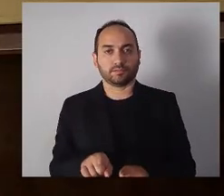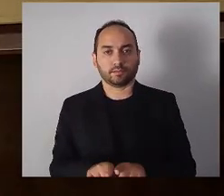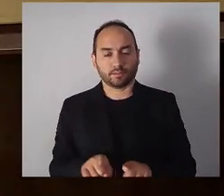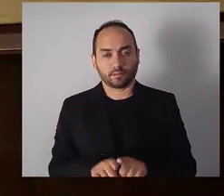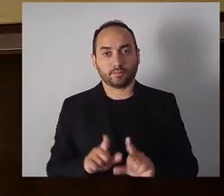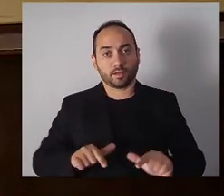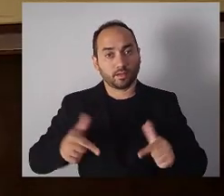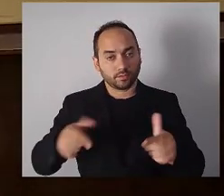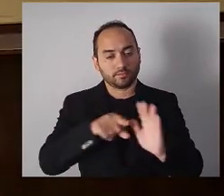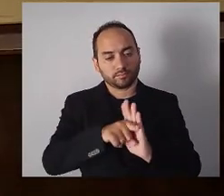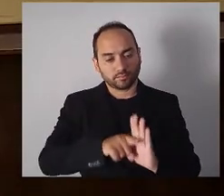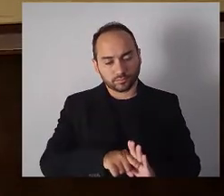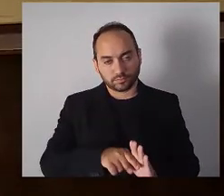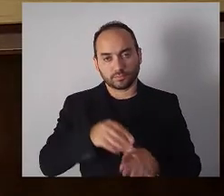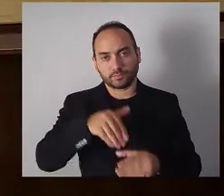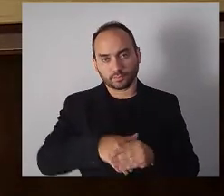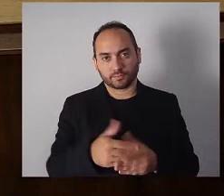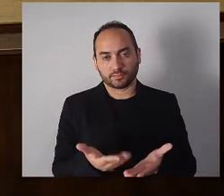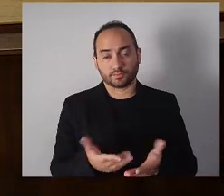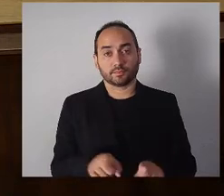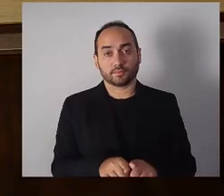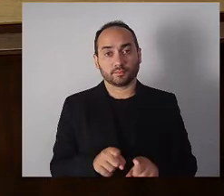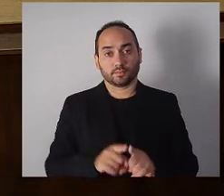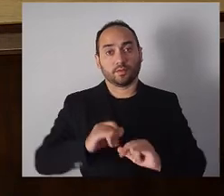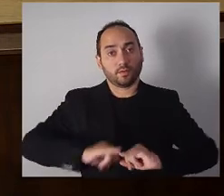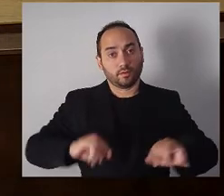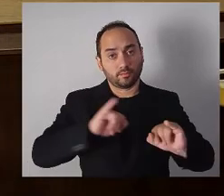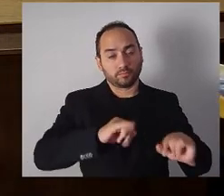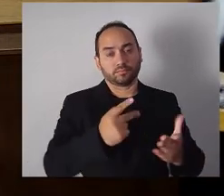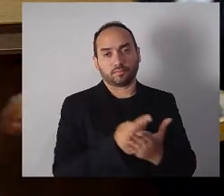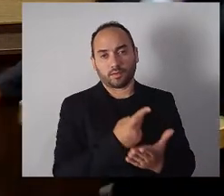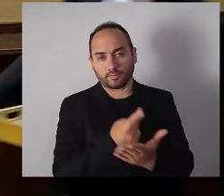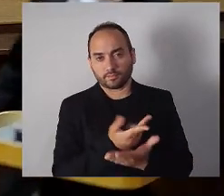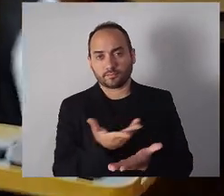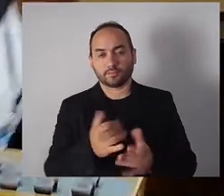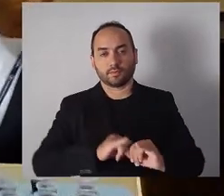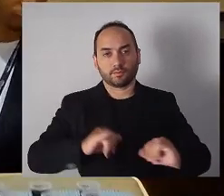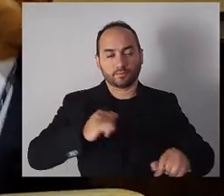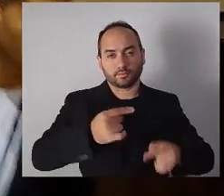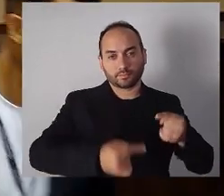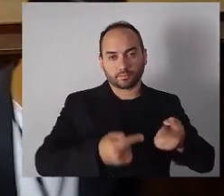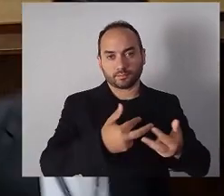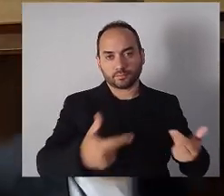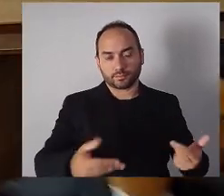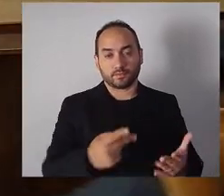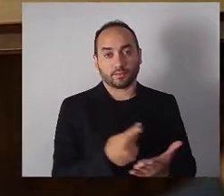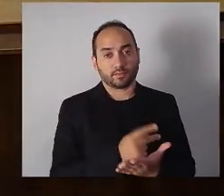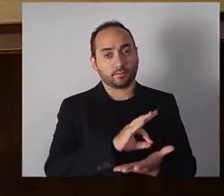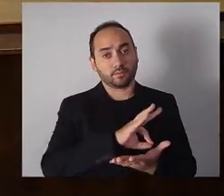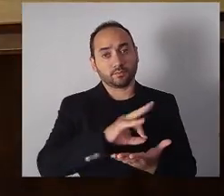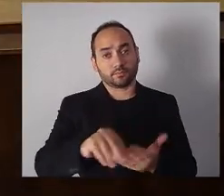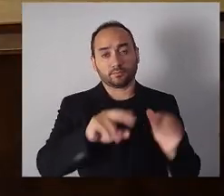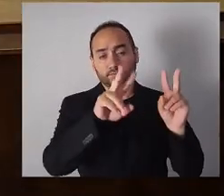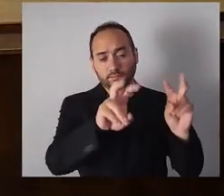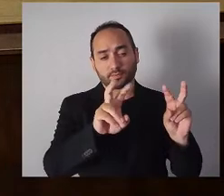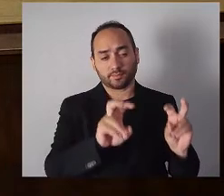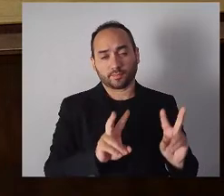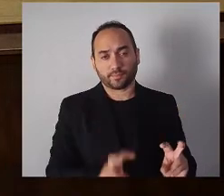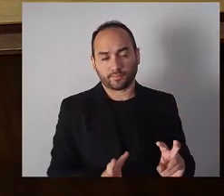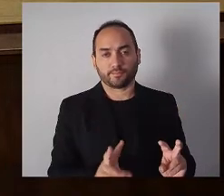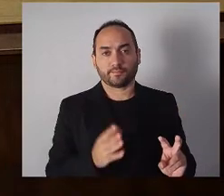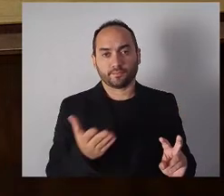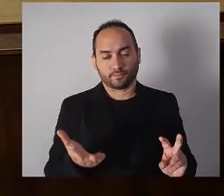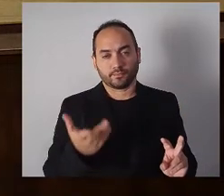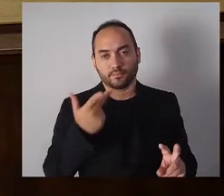de investigação judicial, propaganda irregular, propaganda eleitoral, todos os temas que